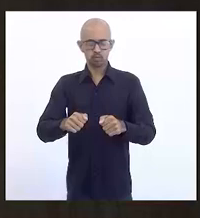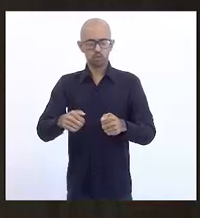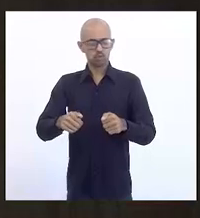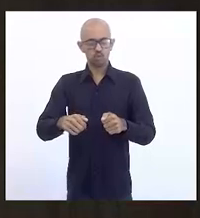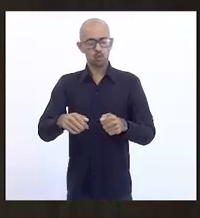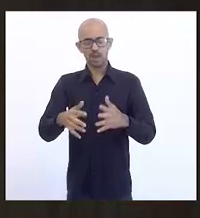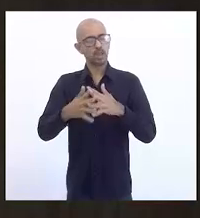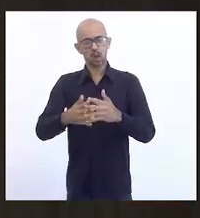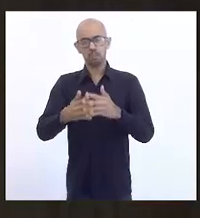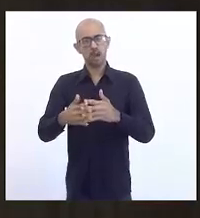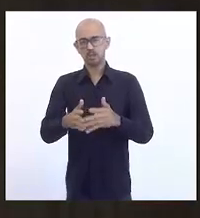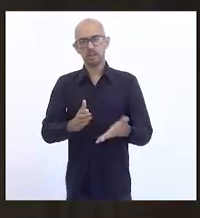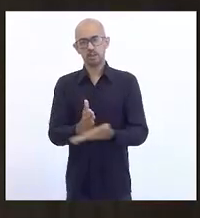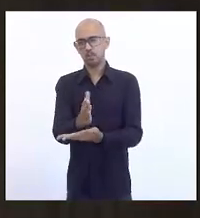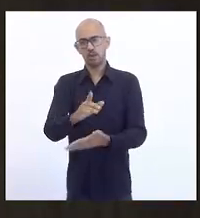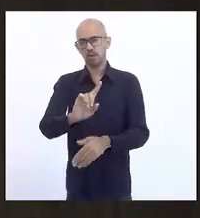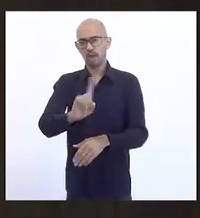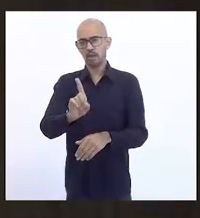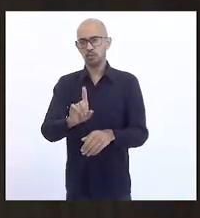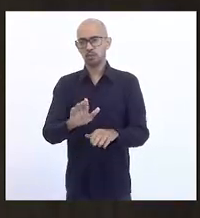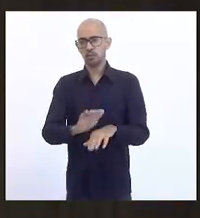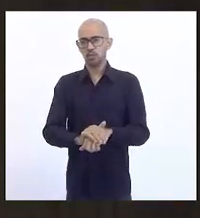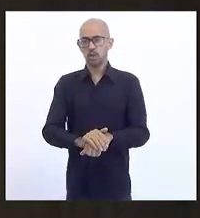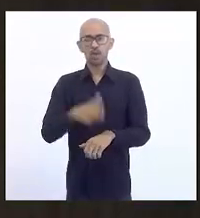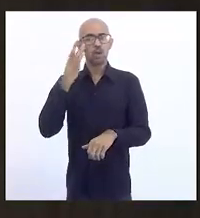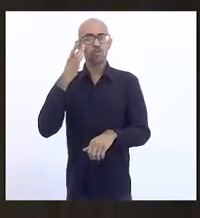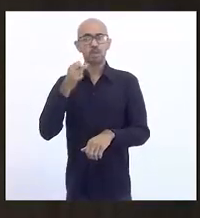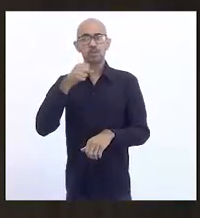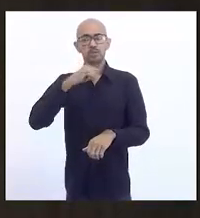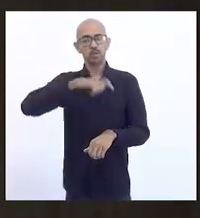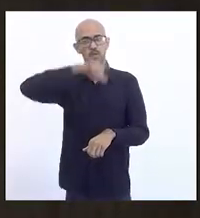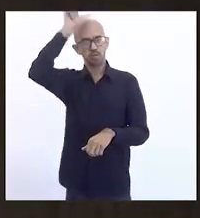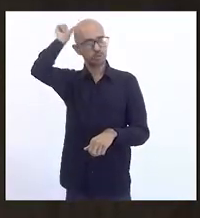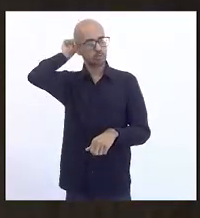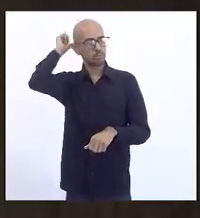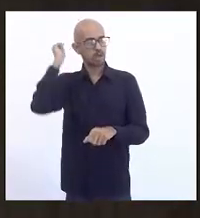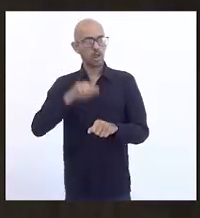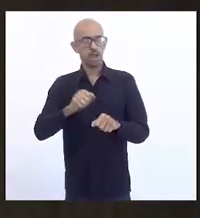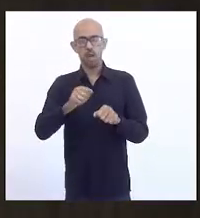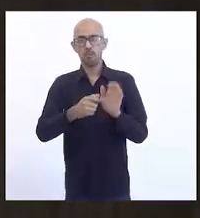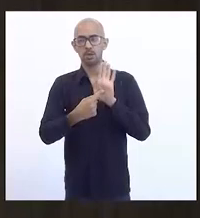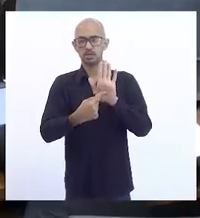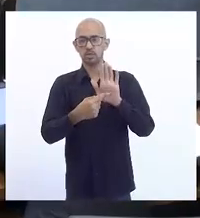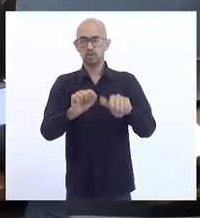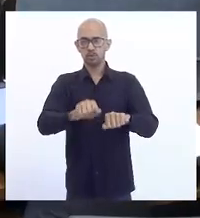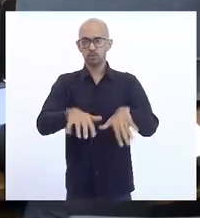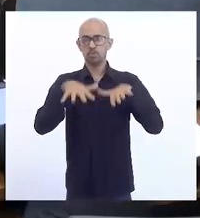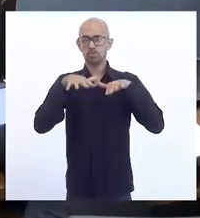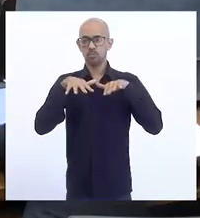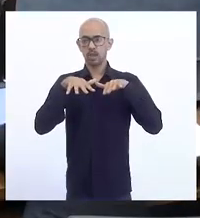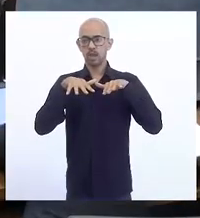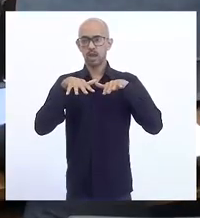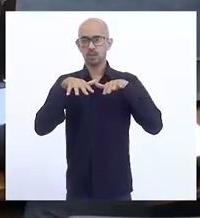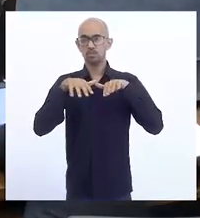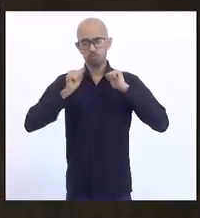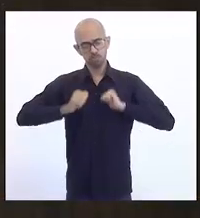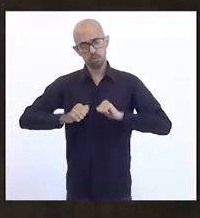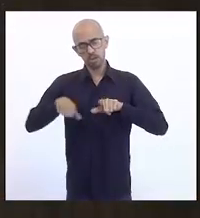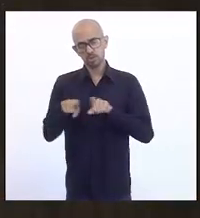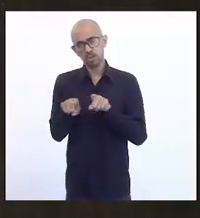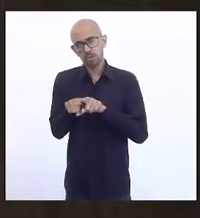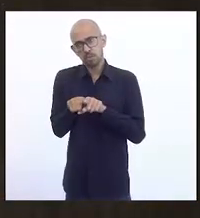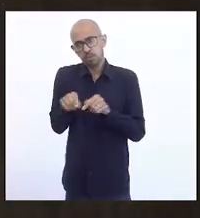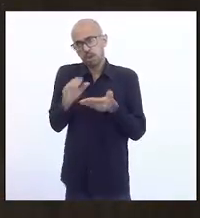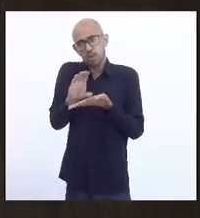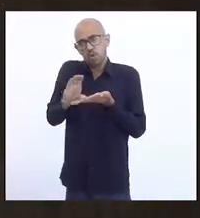com a emenda proposta pelo deputado Luiz Paulo. Eu não sei se o deputado Luiz Paulo apresentou como emenda de plenário. Apresentei. Se apresentou, também pode ser pela constitucionalidade,